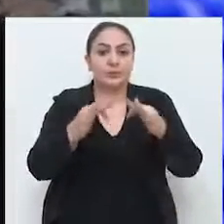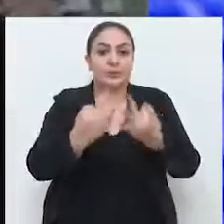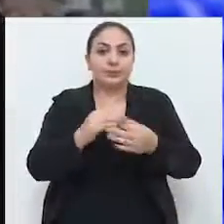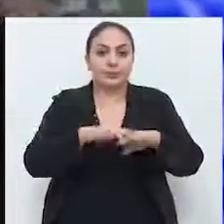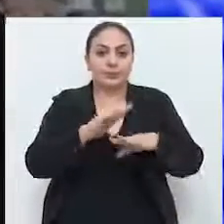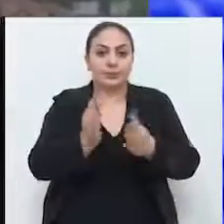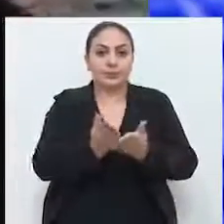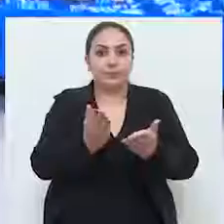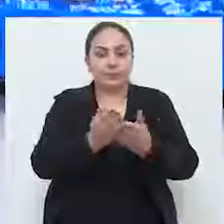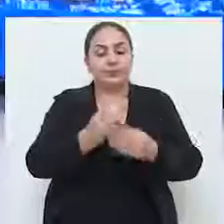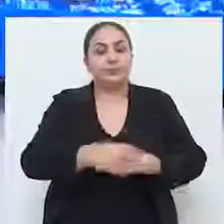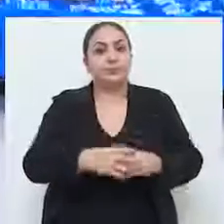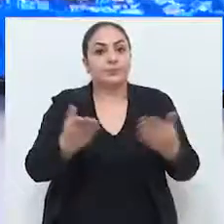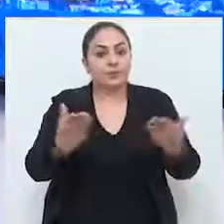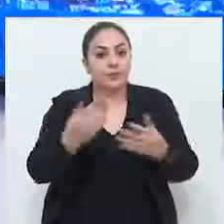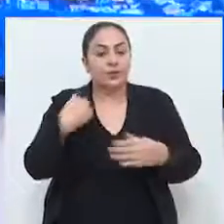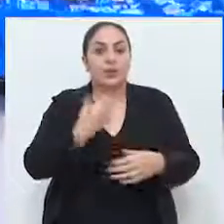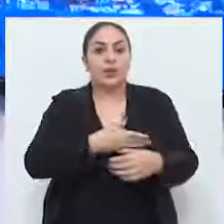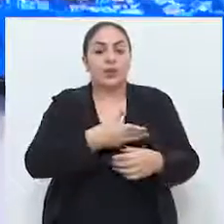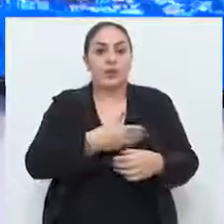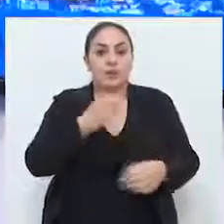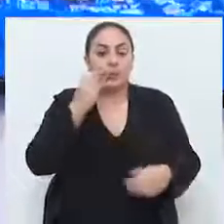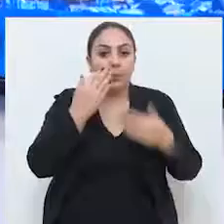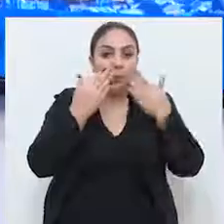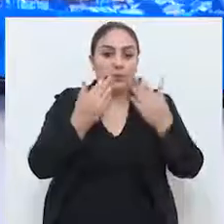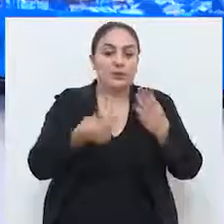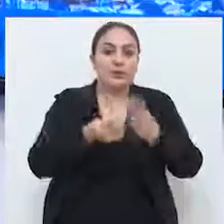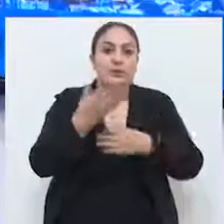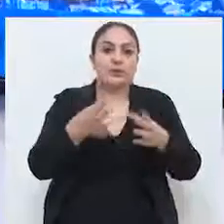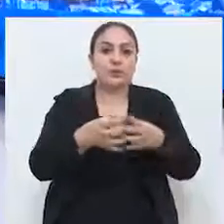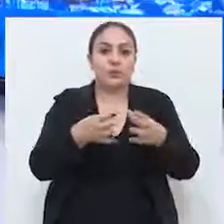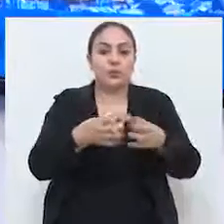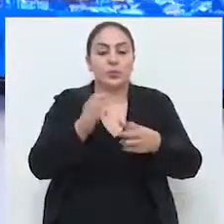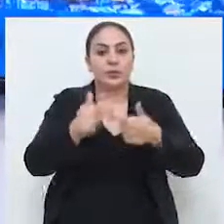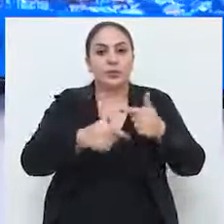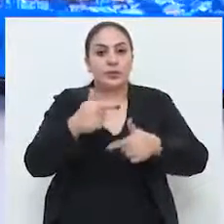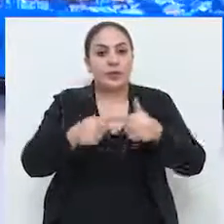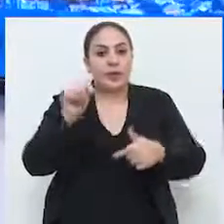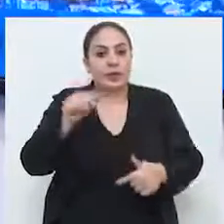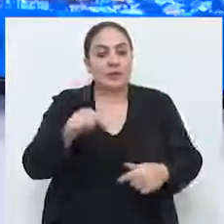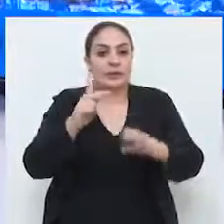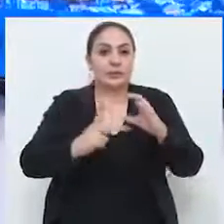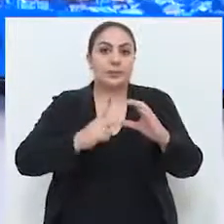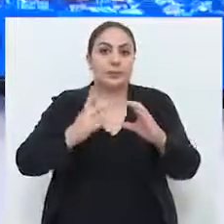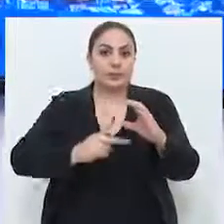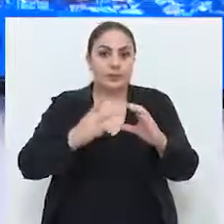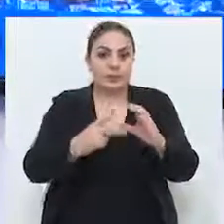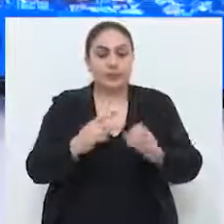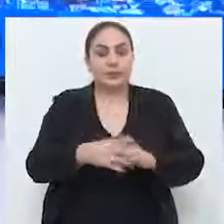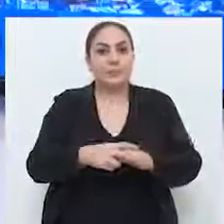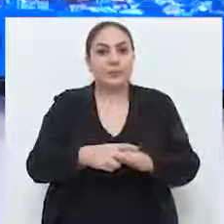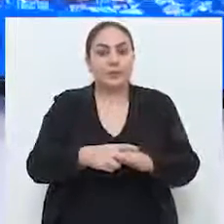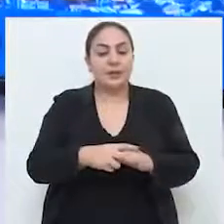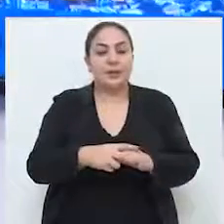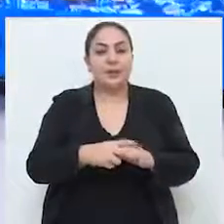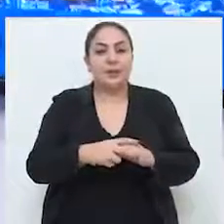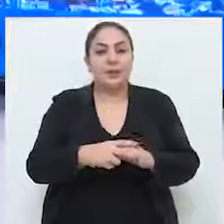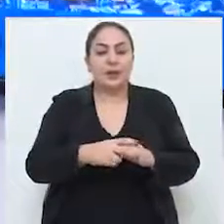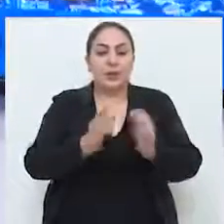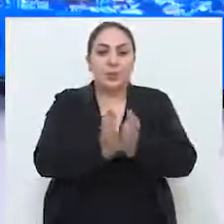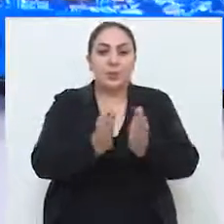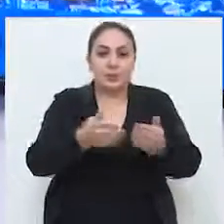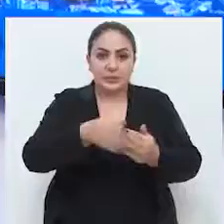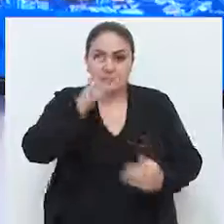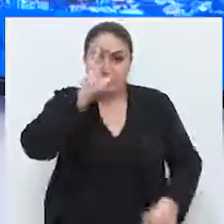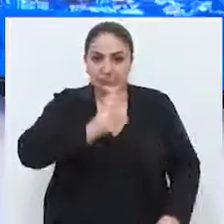em vulnerabilidade. Agora a gente repercute a criação de um grupo de trabalho aqui na Câmara de Vereadores. Através